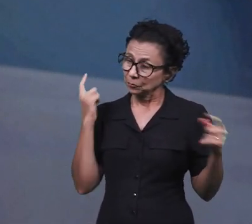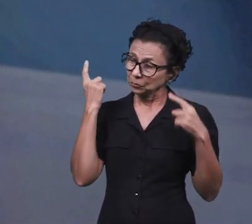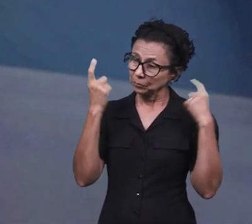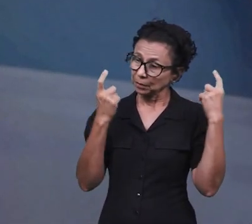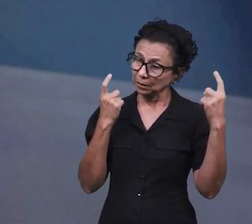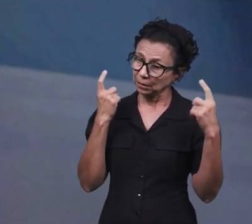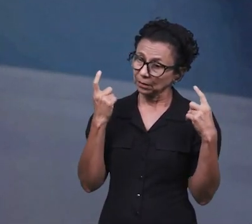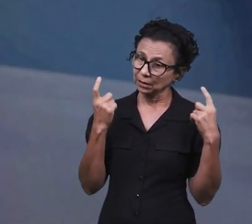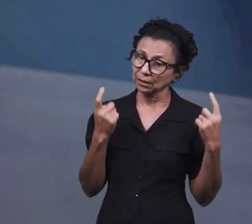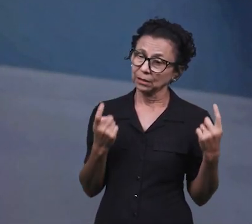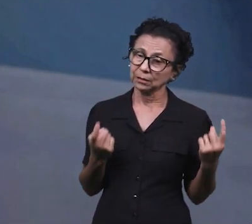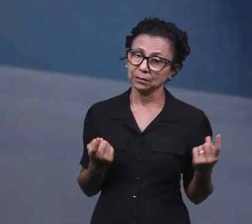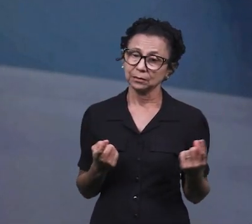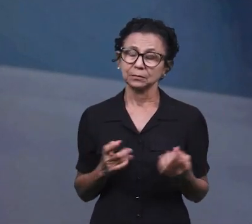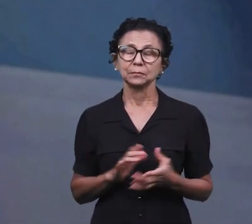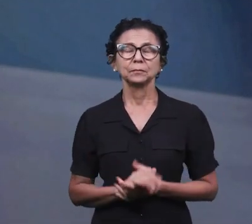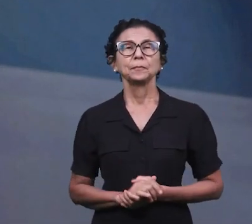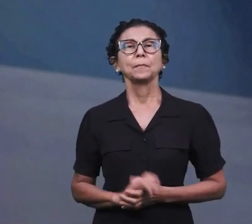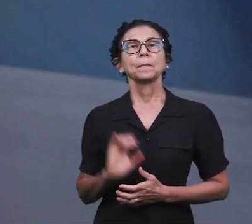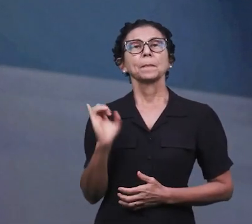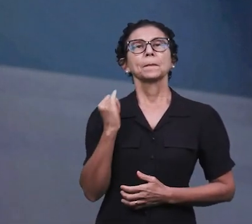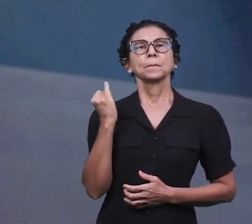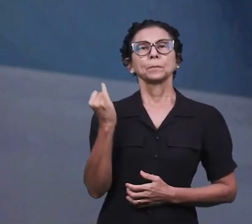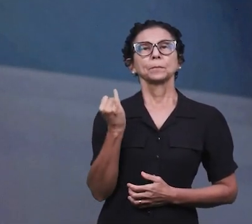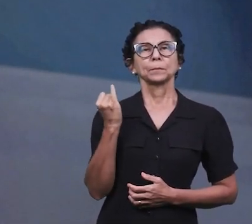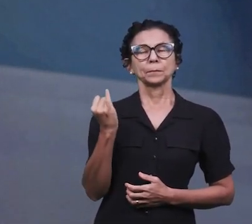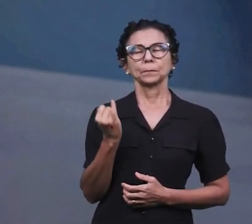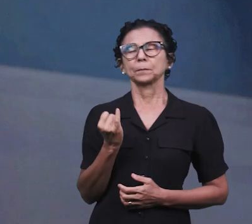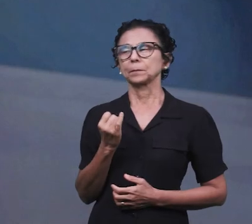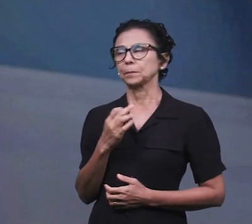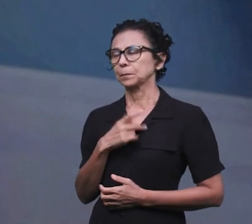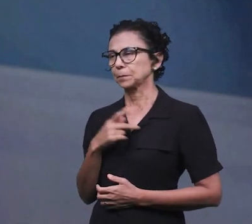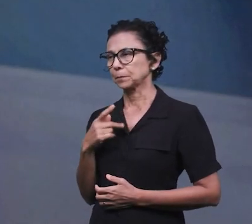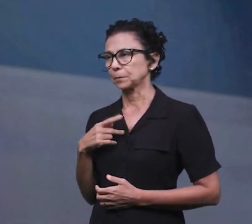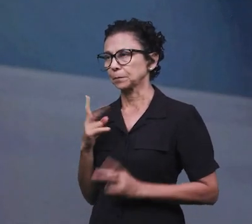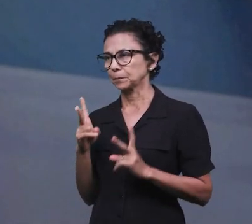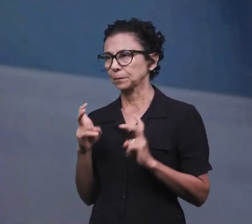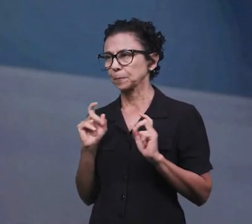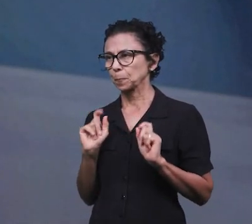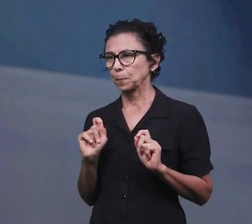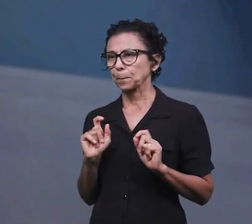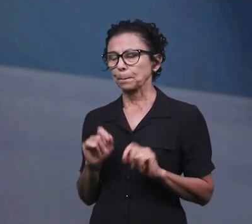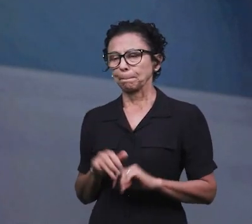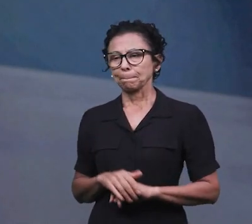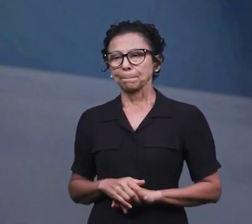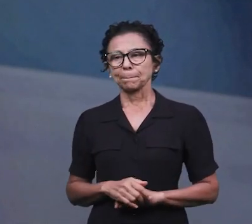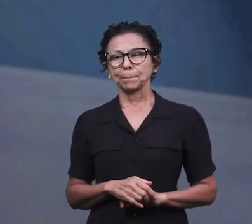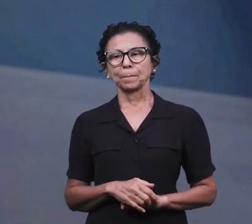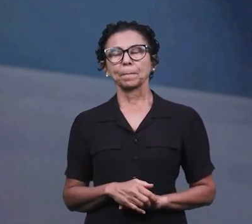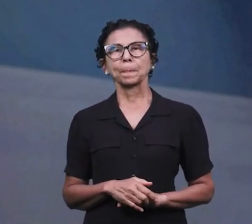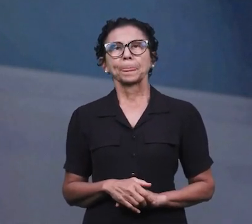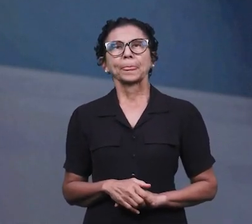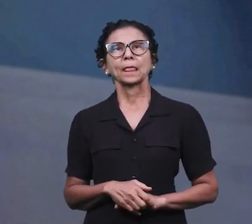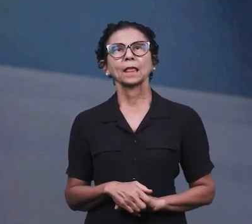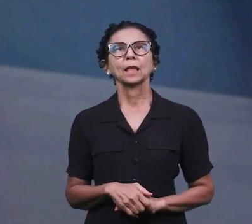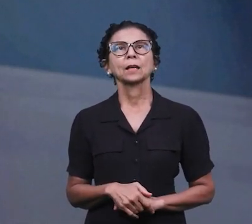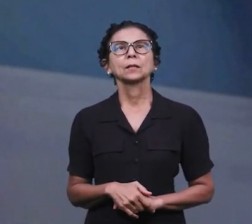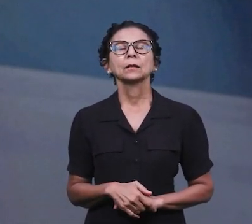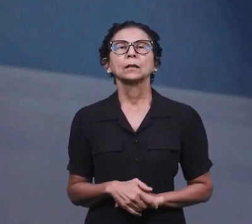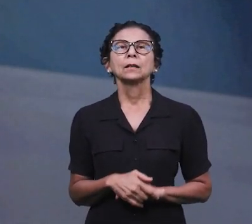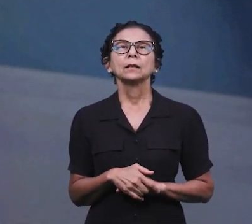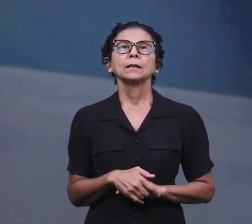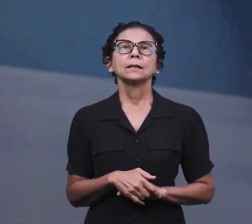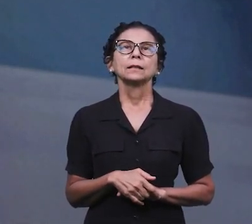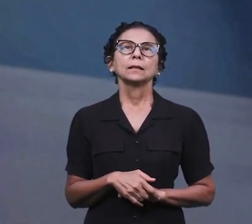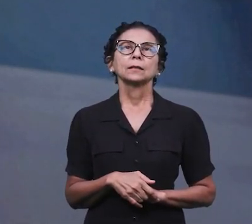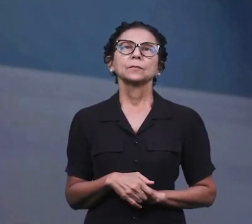importante nós atentarmos, pastor Wallace, o seguinte. A tendência, de fato, é que